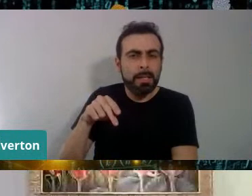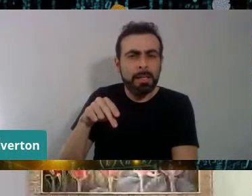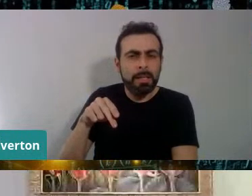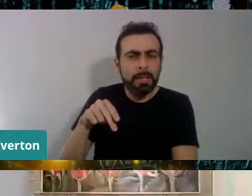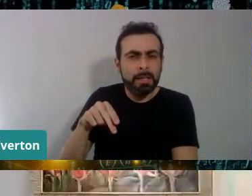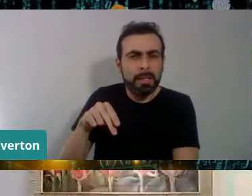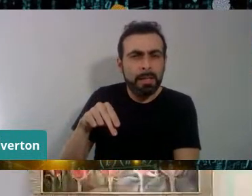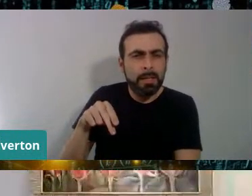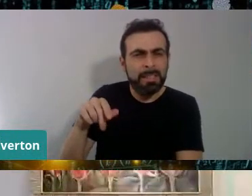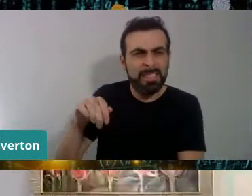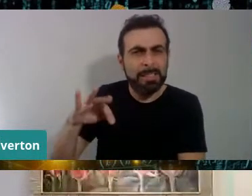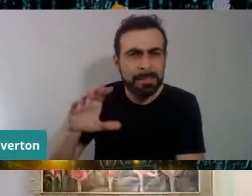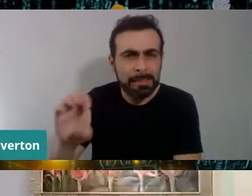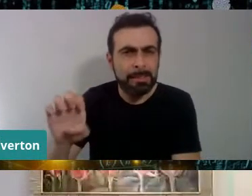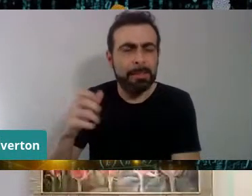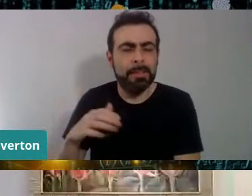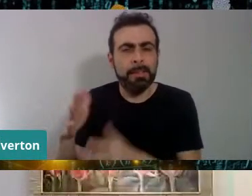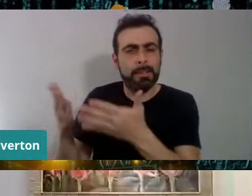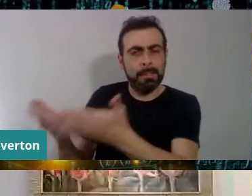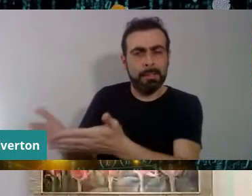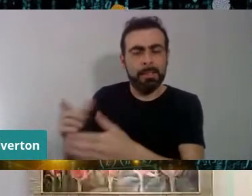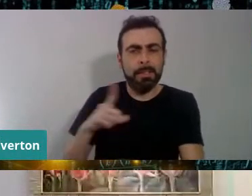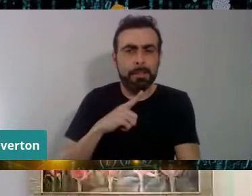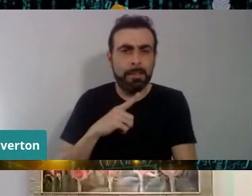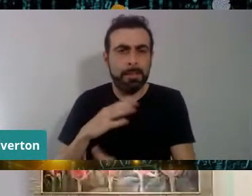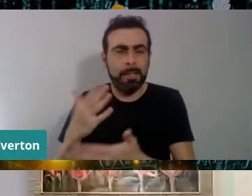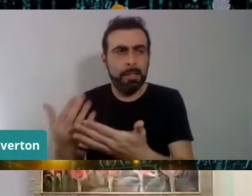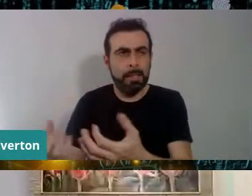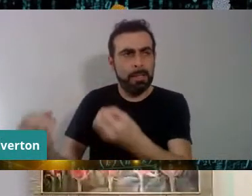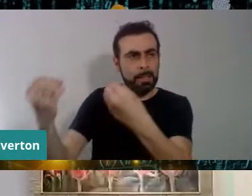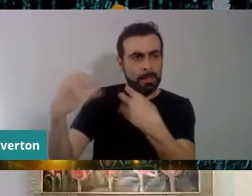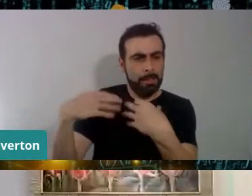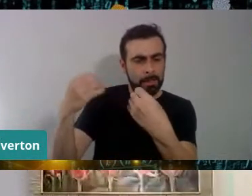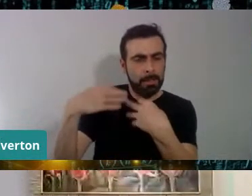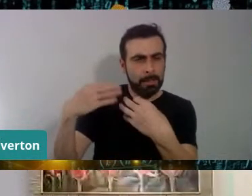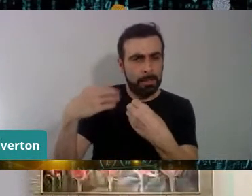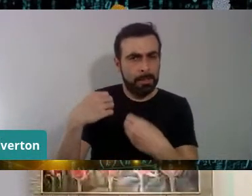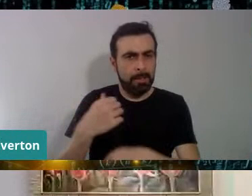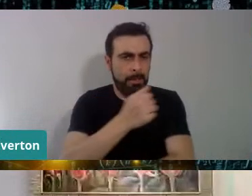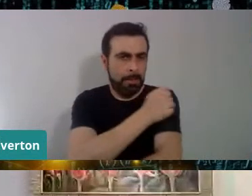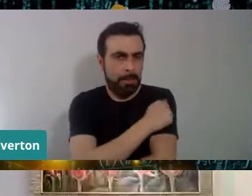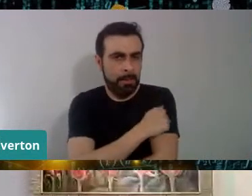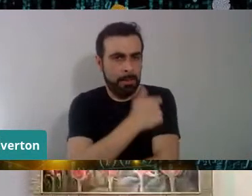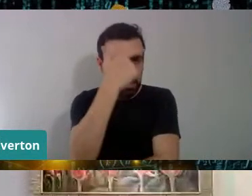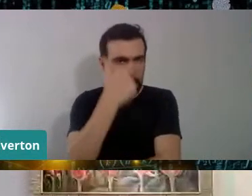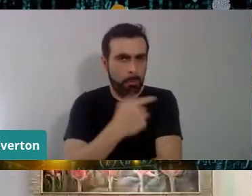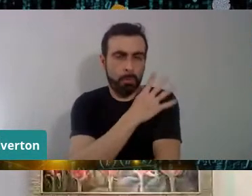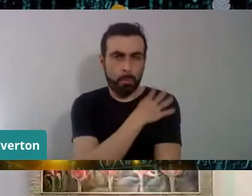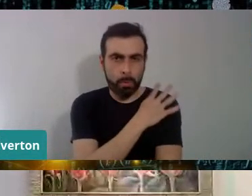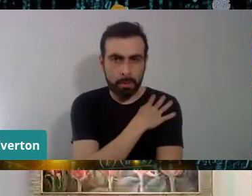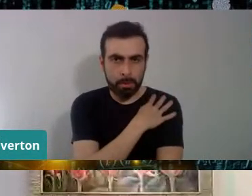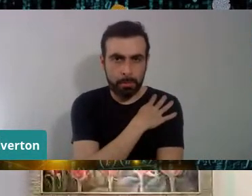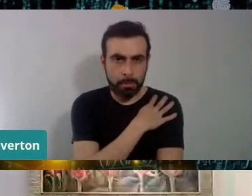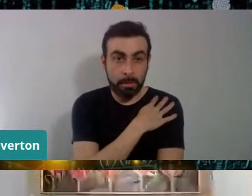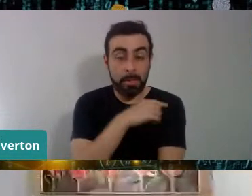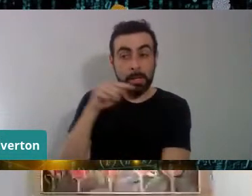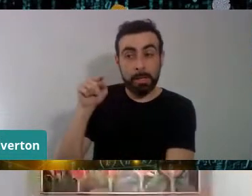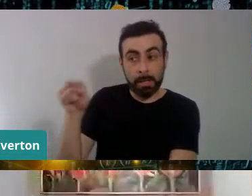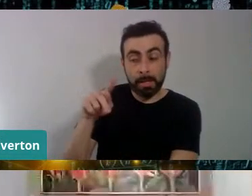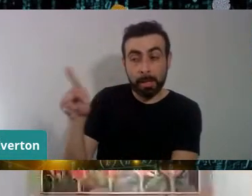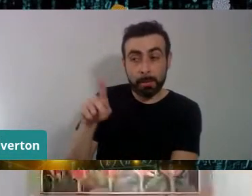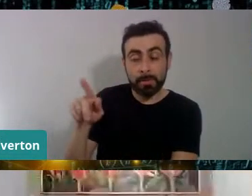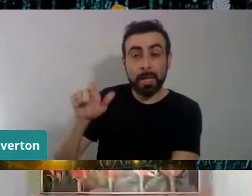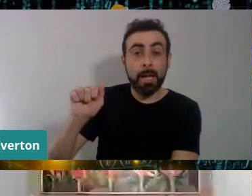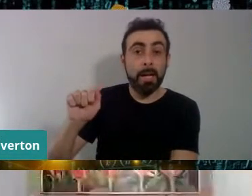Verdade, isso mesmo. Então, eu quando eu era aluno do quarto ano de matemática, a professora Alice